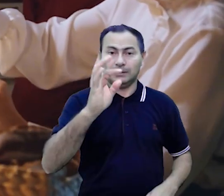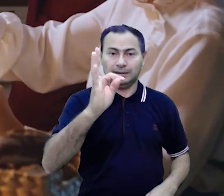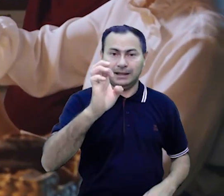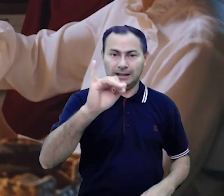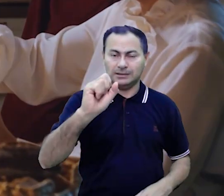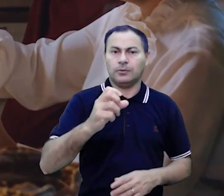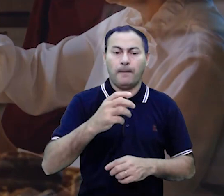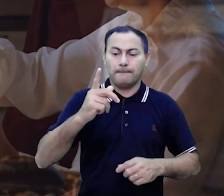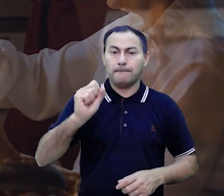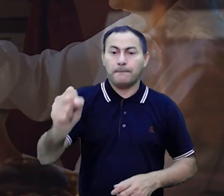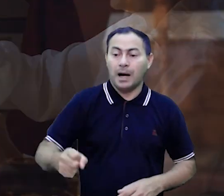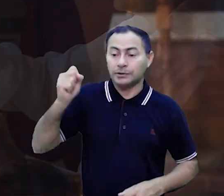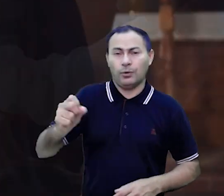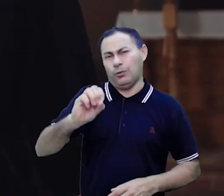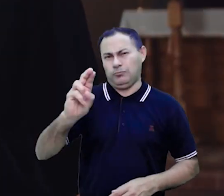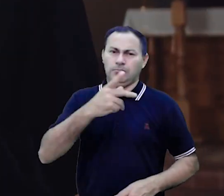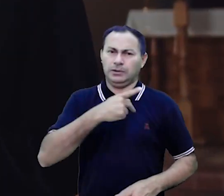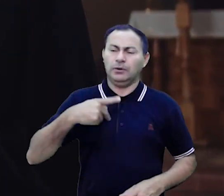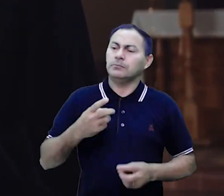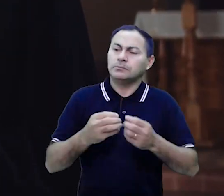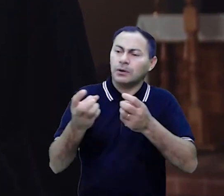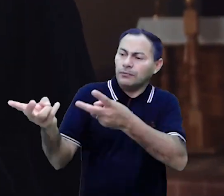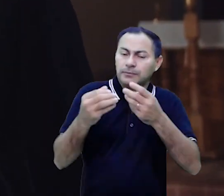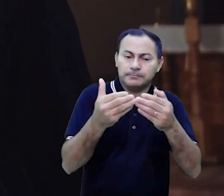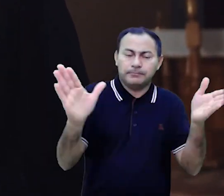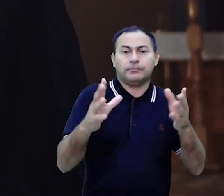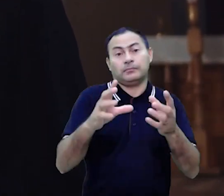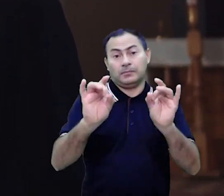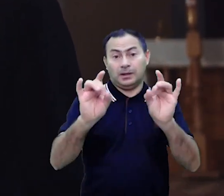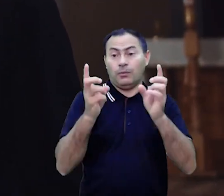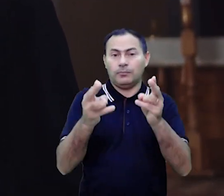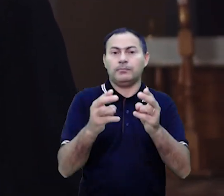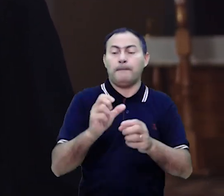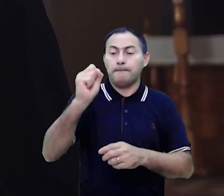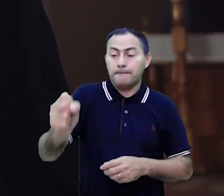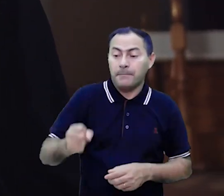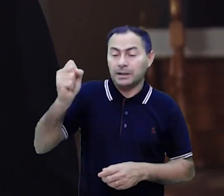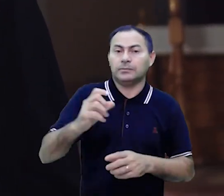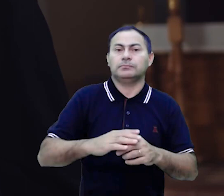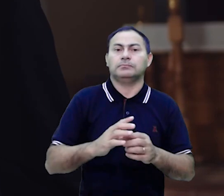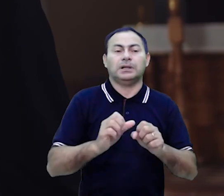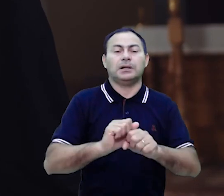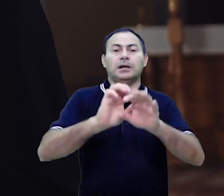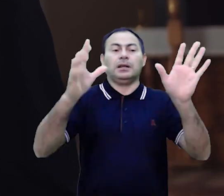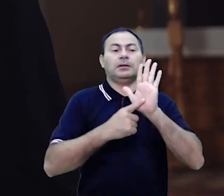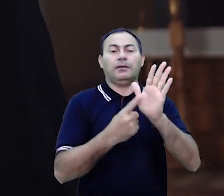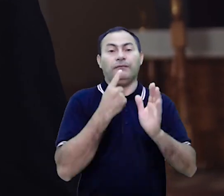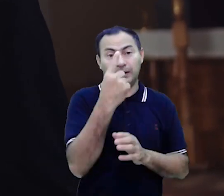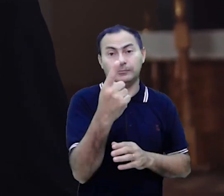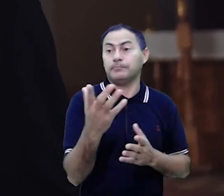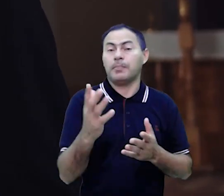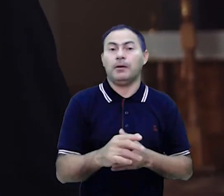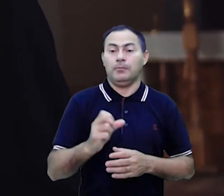hotéis. O pastor foi convidado a fazer a abertura do banquete. Muitas vezes, em ocasiões como essa, os pastores ficam em